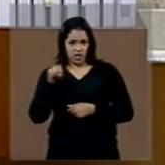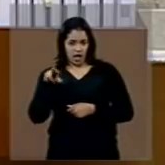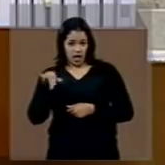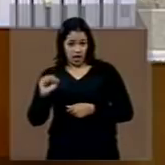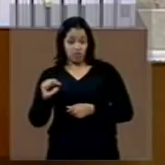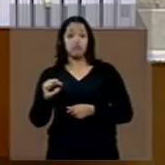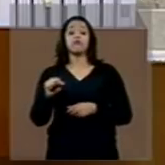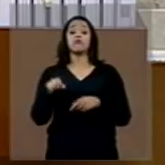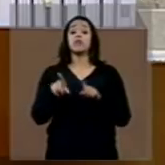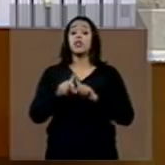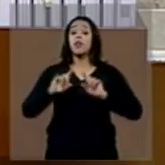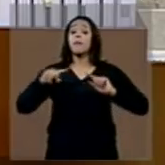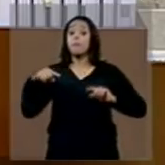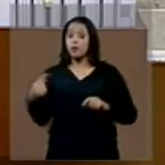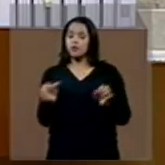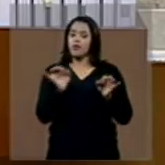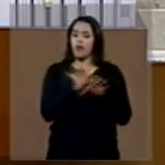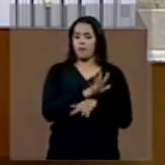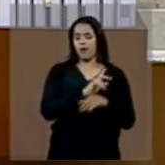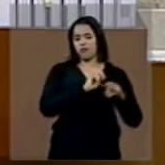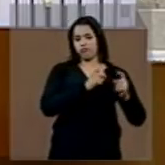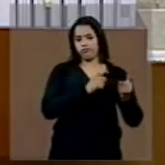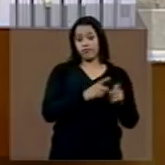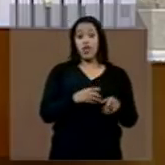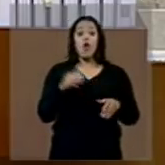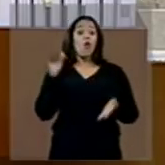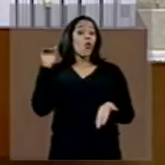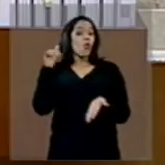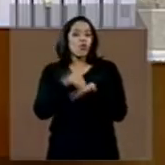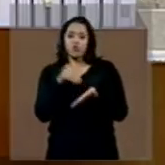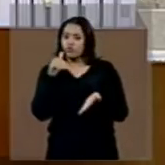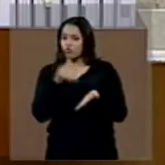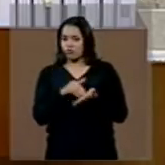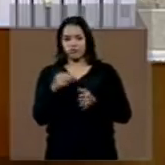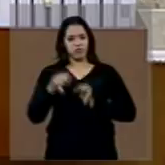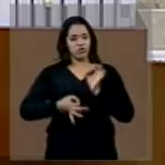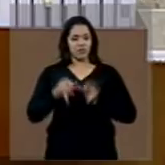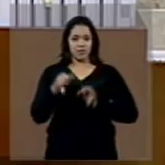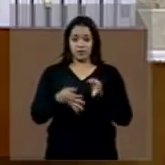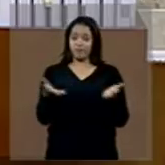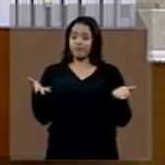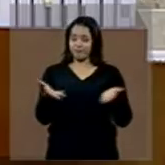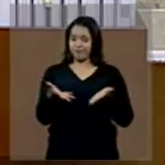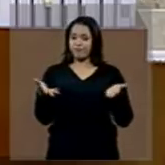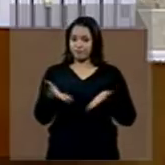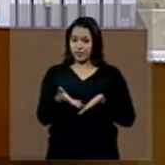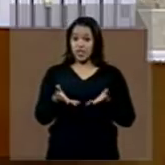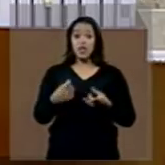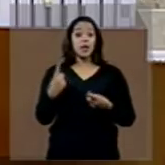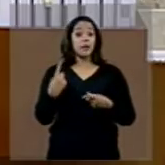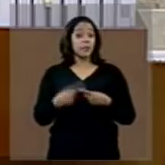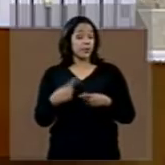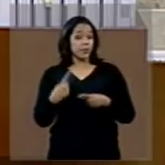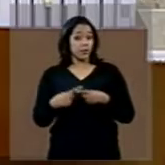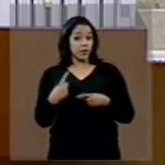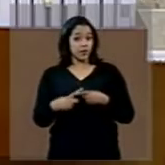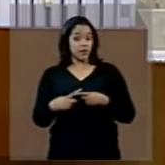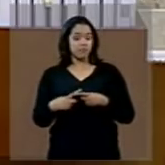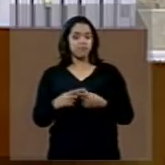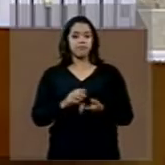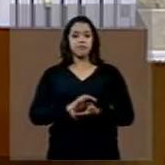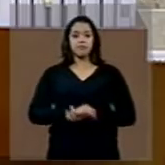sessão administrativa. E este será o último feito a julgar na data de hoje, em razão